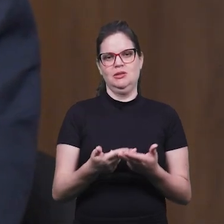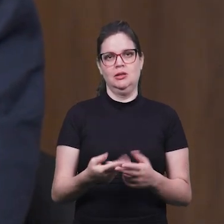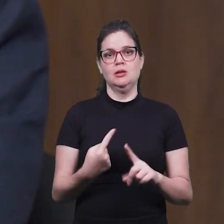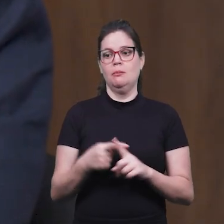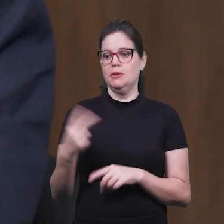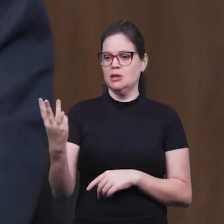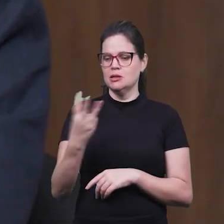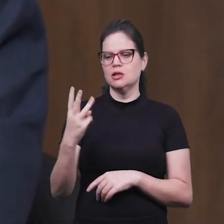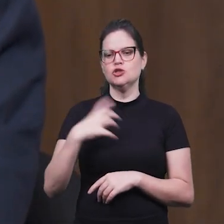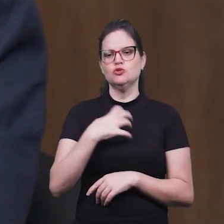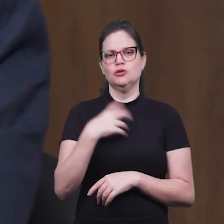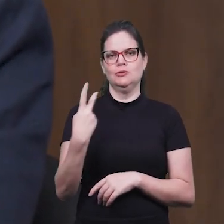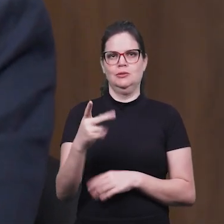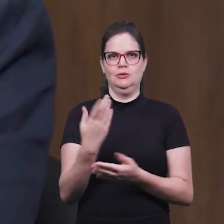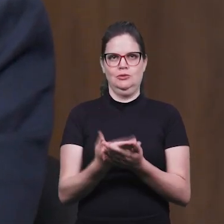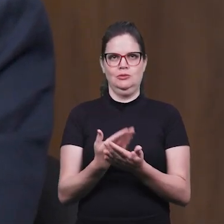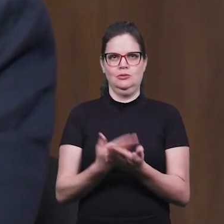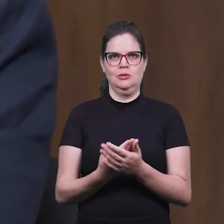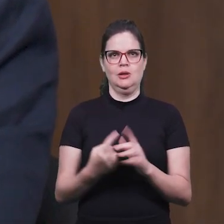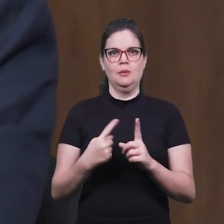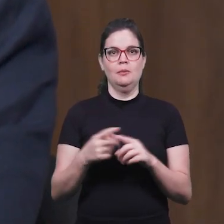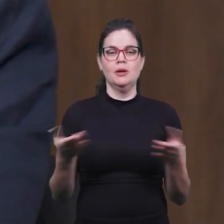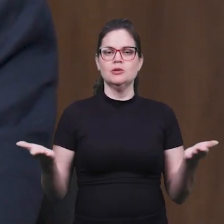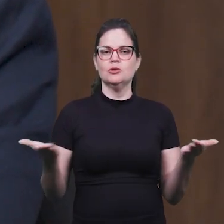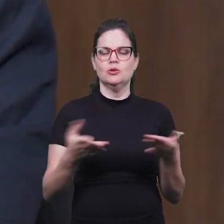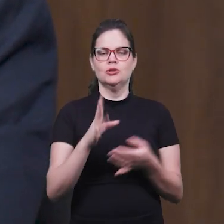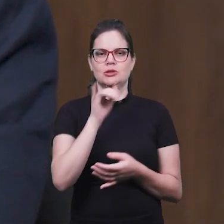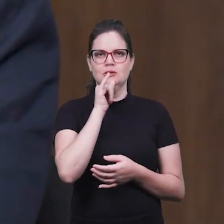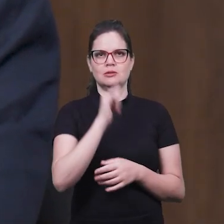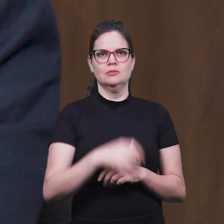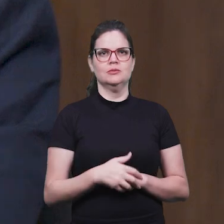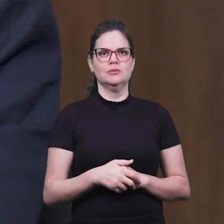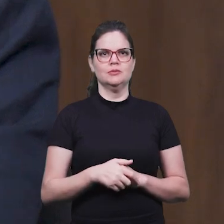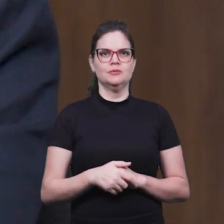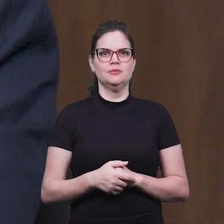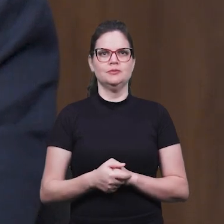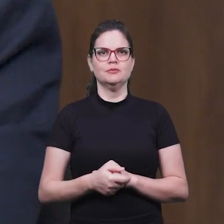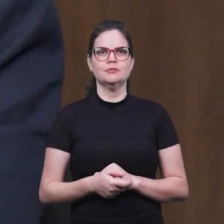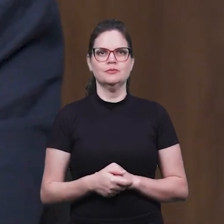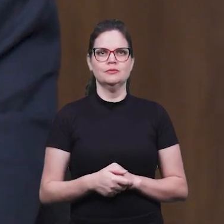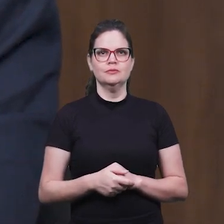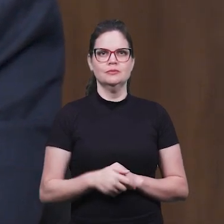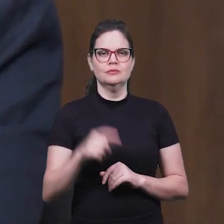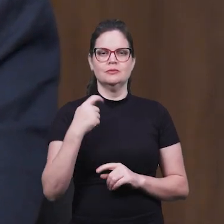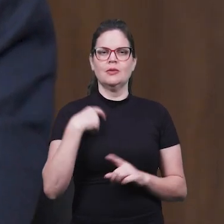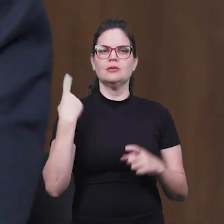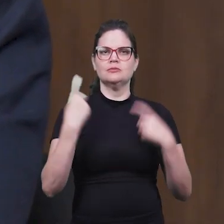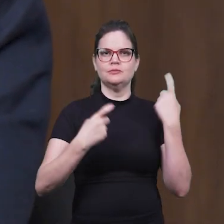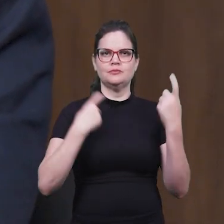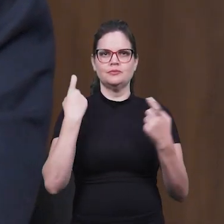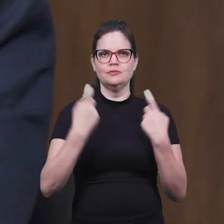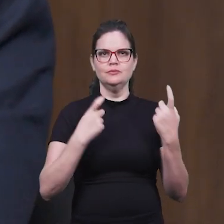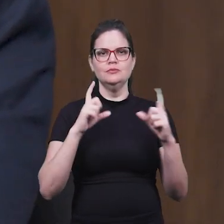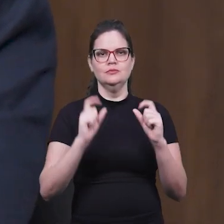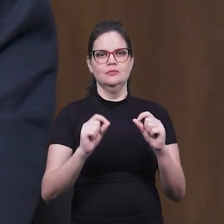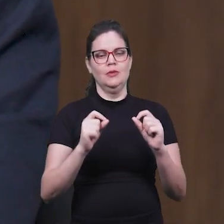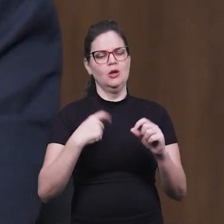Mas hoje, por exemplo, Fernanda, eu me preocupo muito, digo isso nas igrejas.